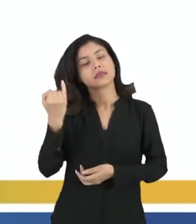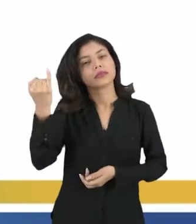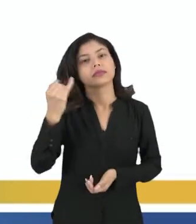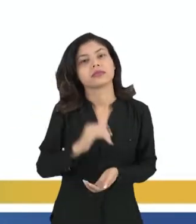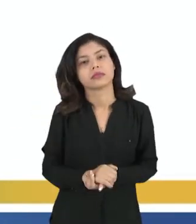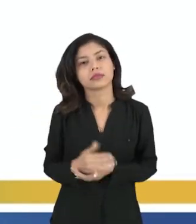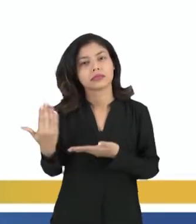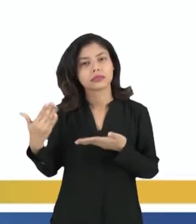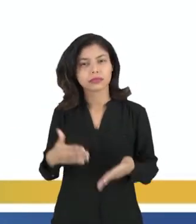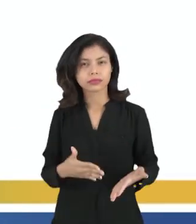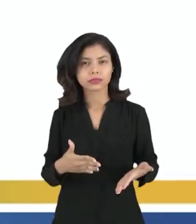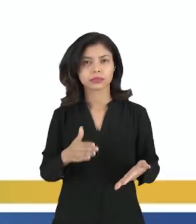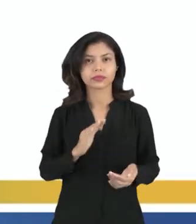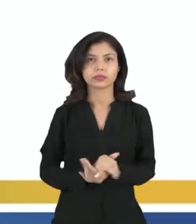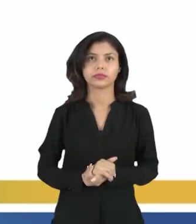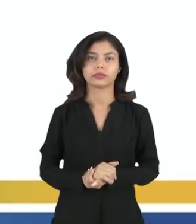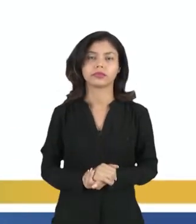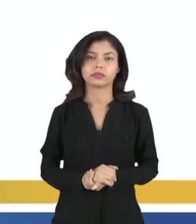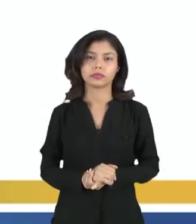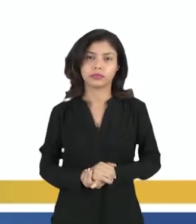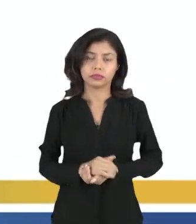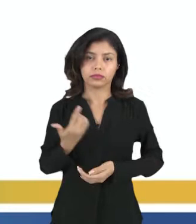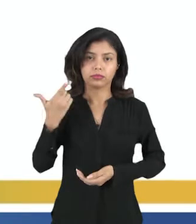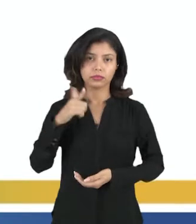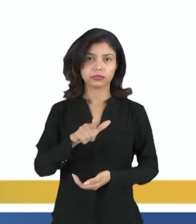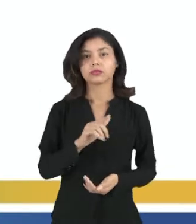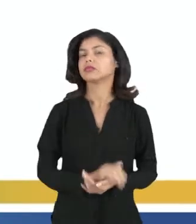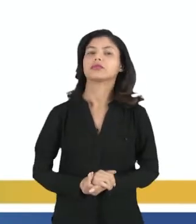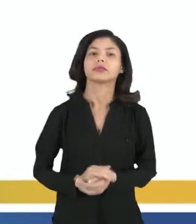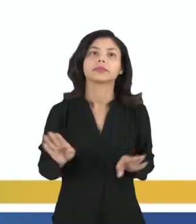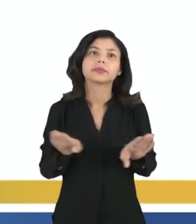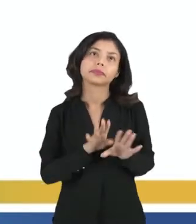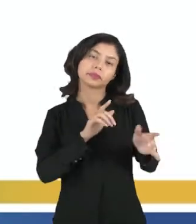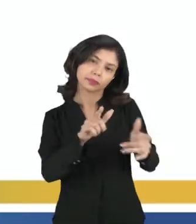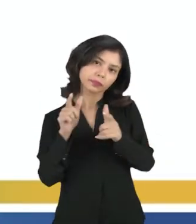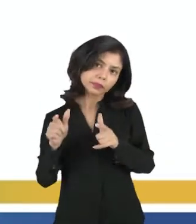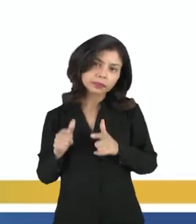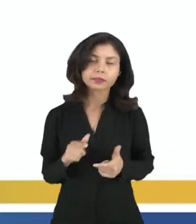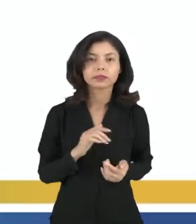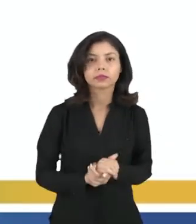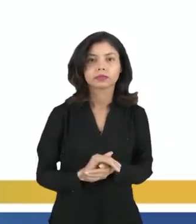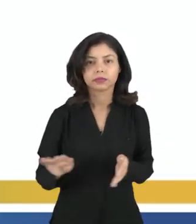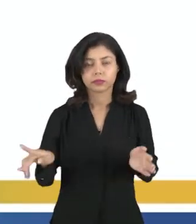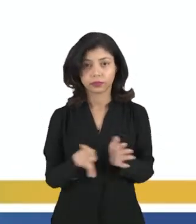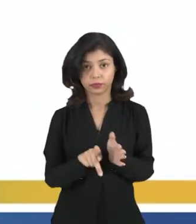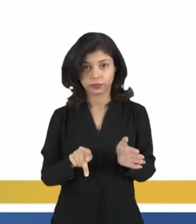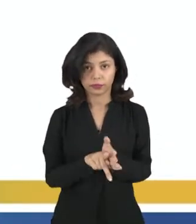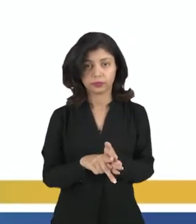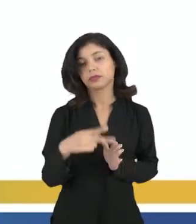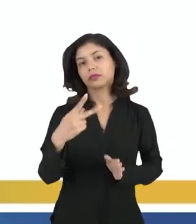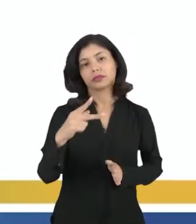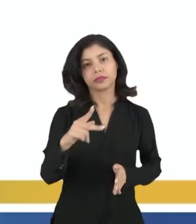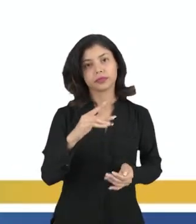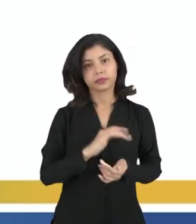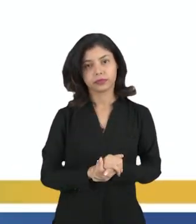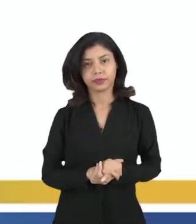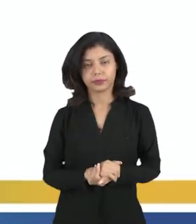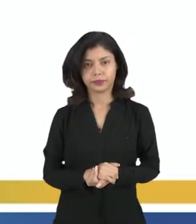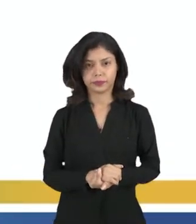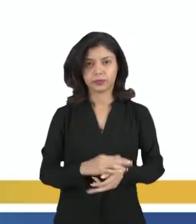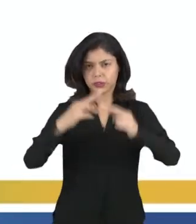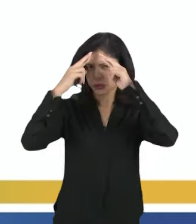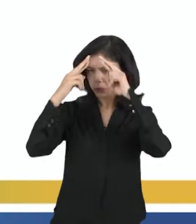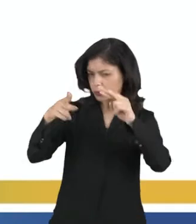inclusive chegando a alcançar em âmbito nacional a sua atuação no que diz respeito